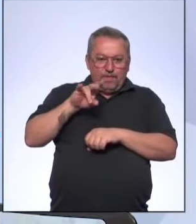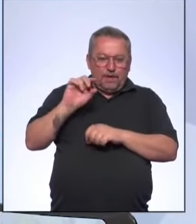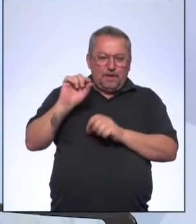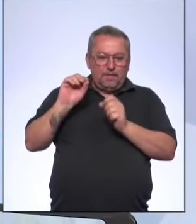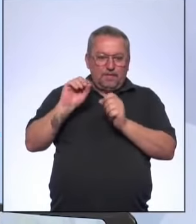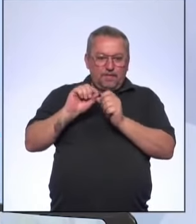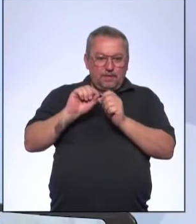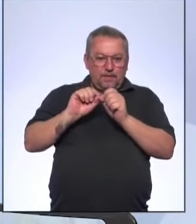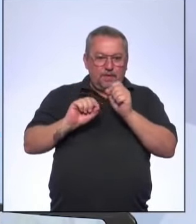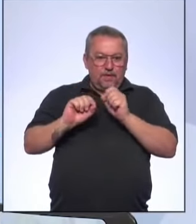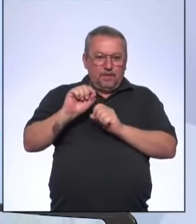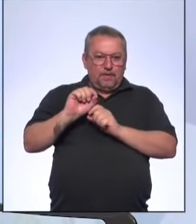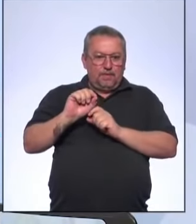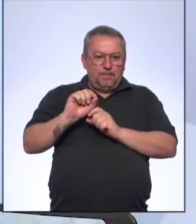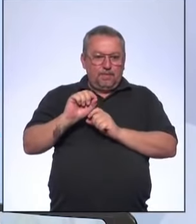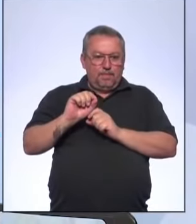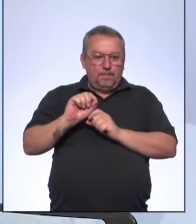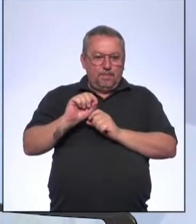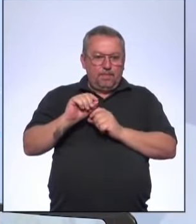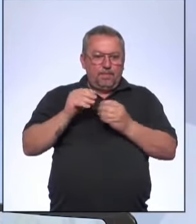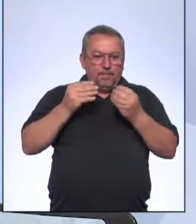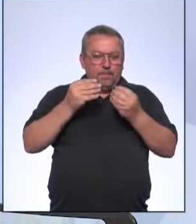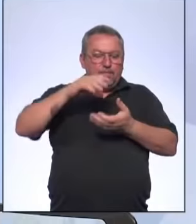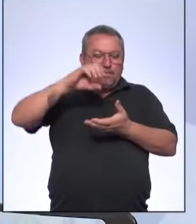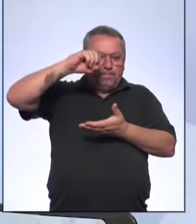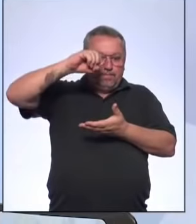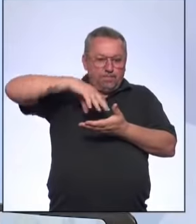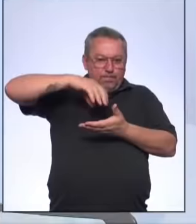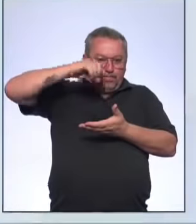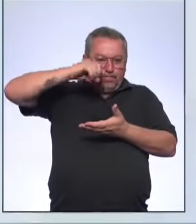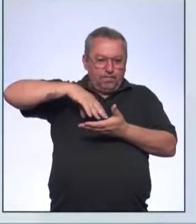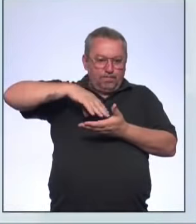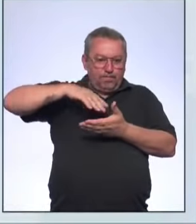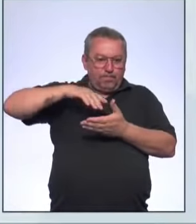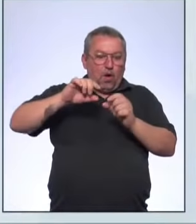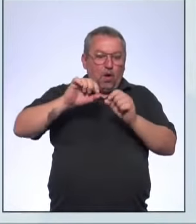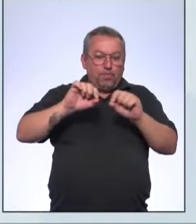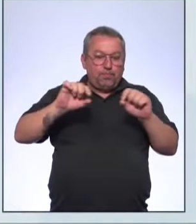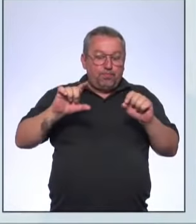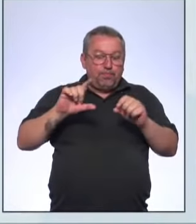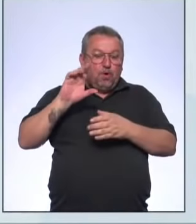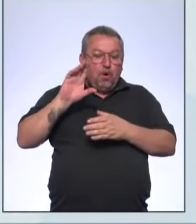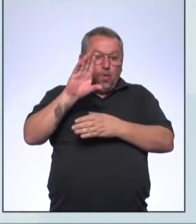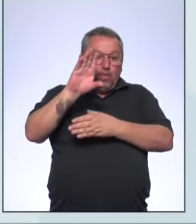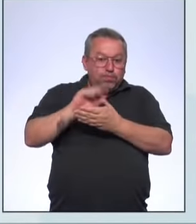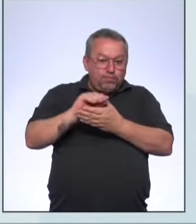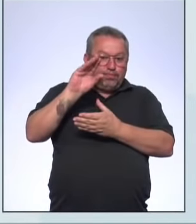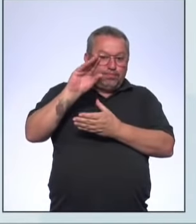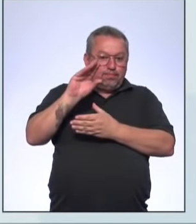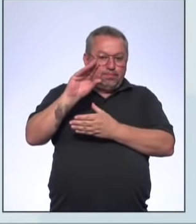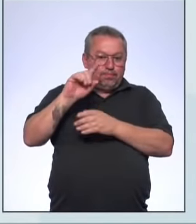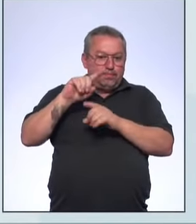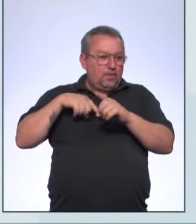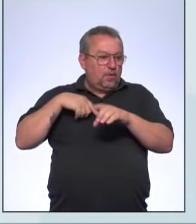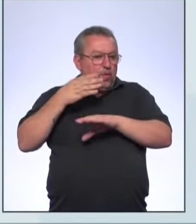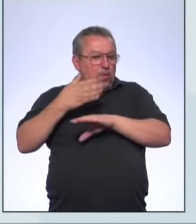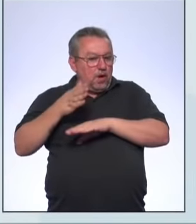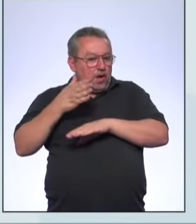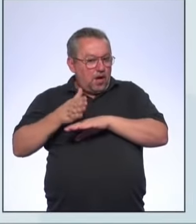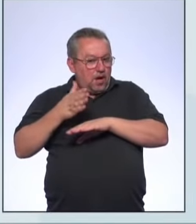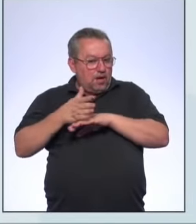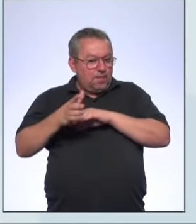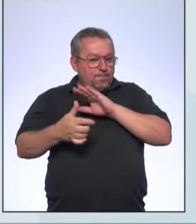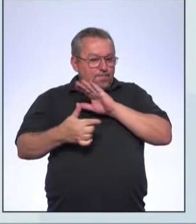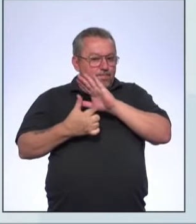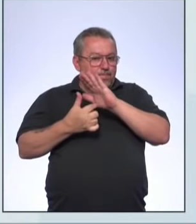colocar ali é vão dar um print na tela e vão completar ali a o exercício e